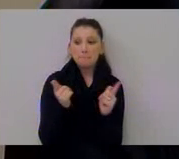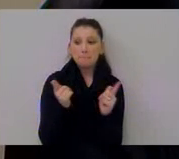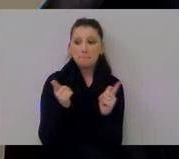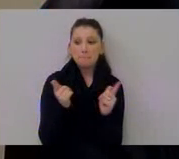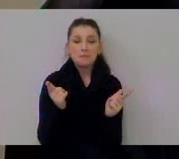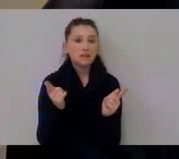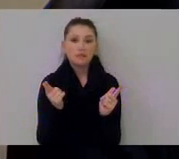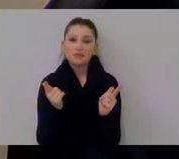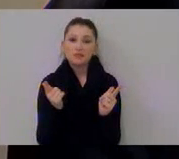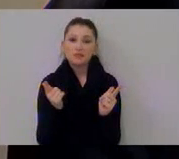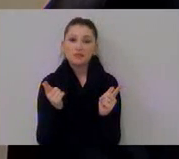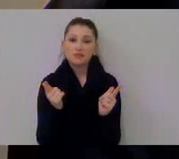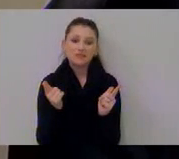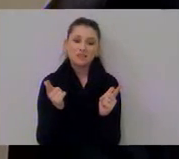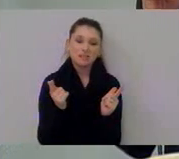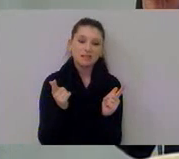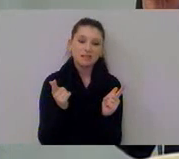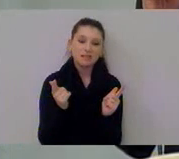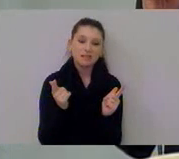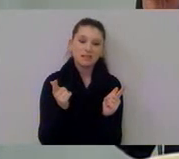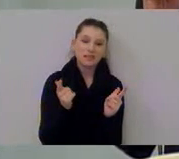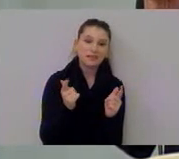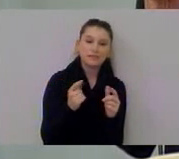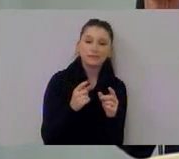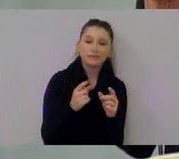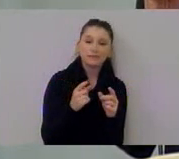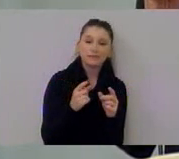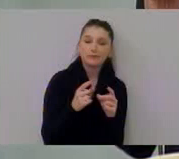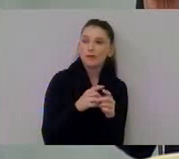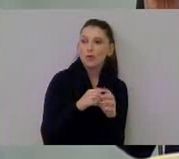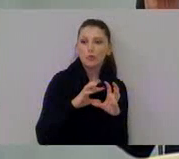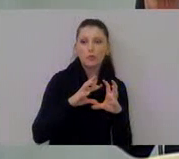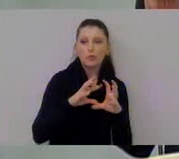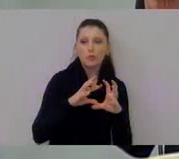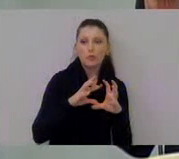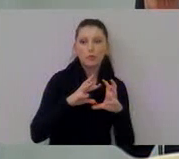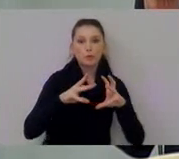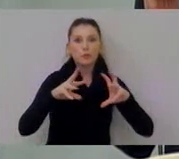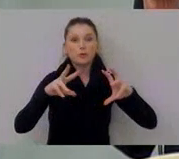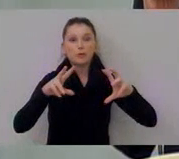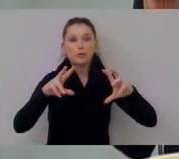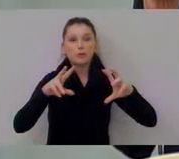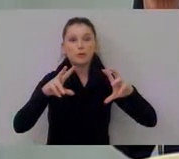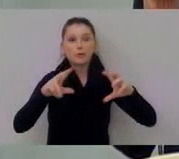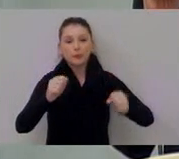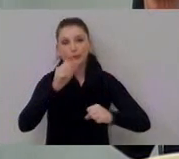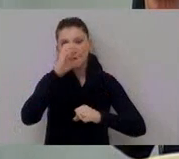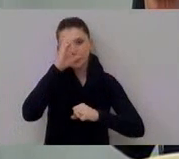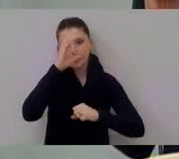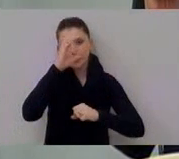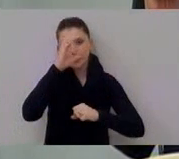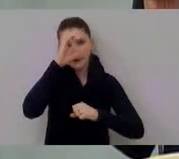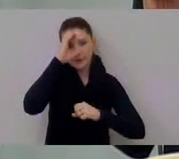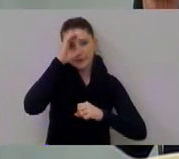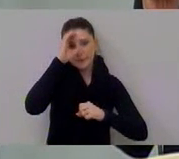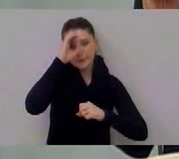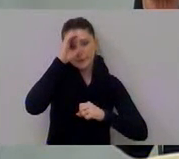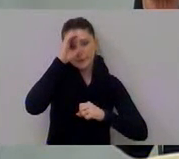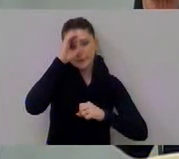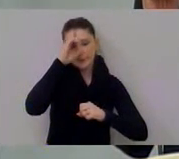a toda Criciúma, né? Extensivo a toda Criciúma.